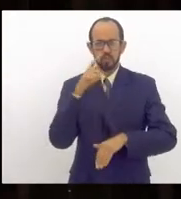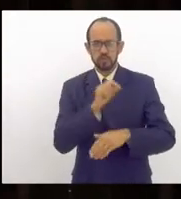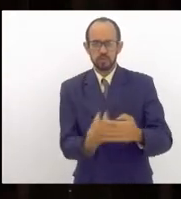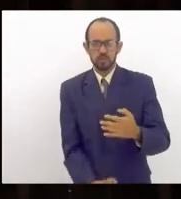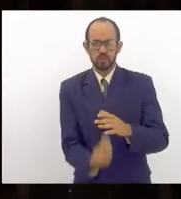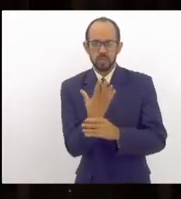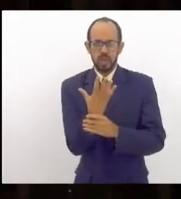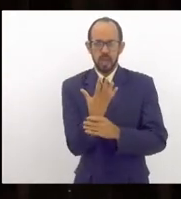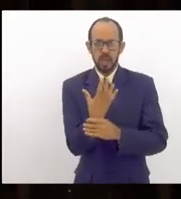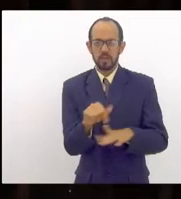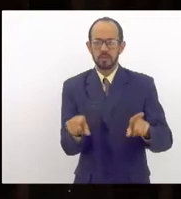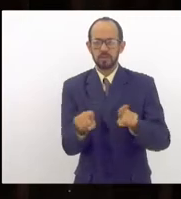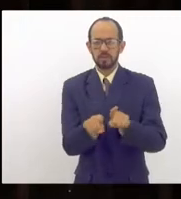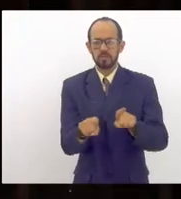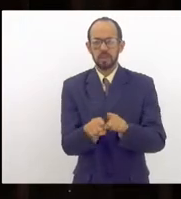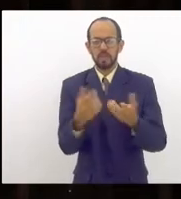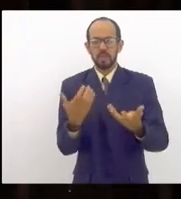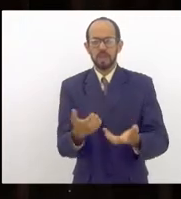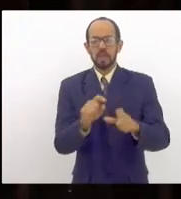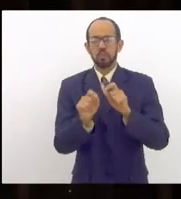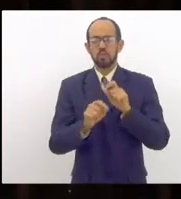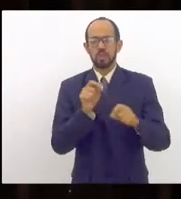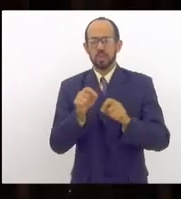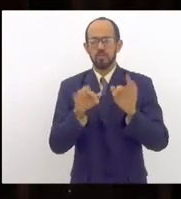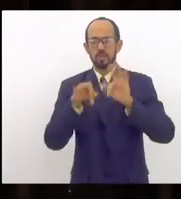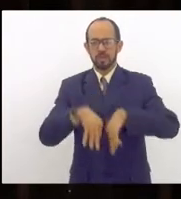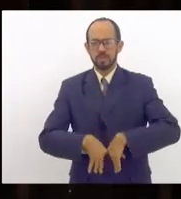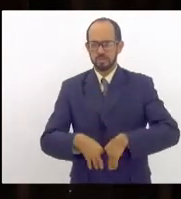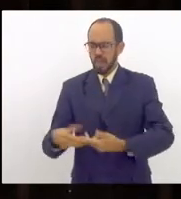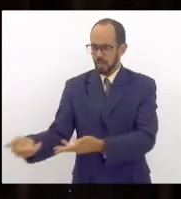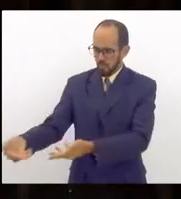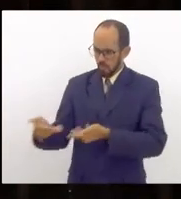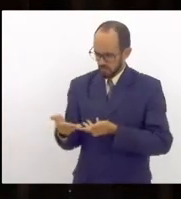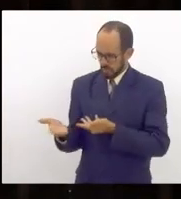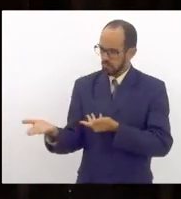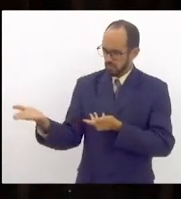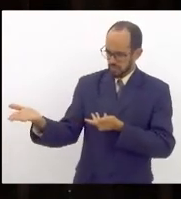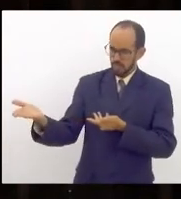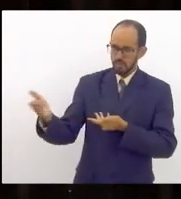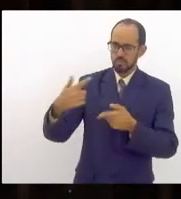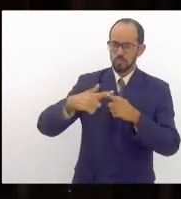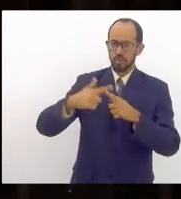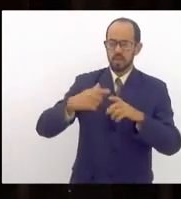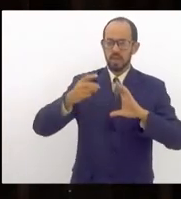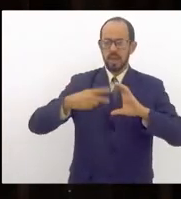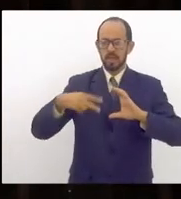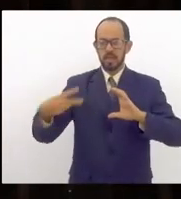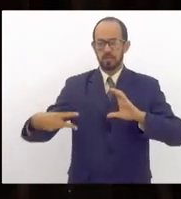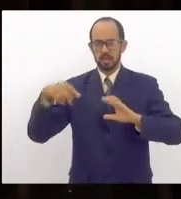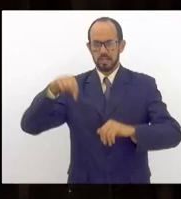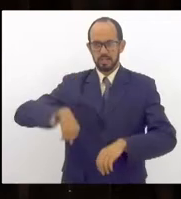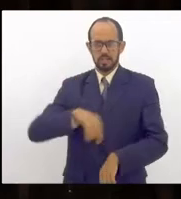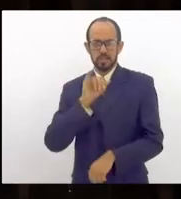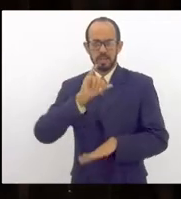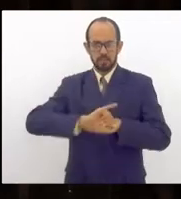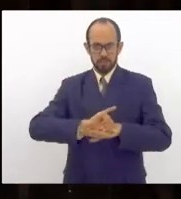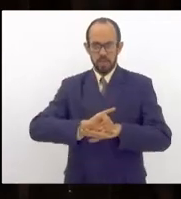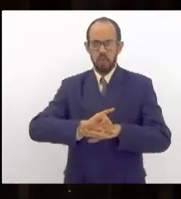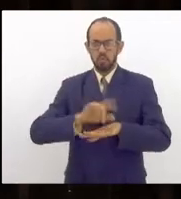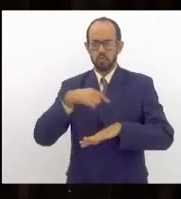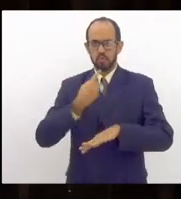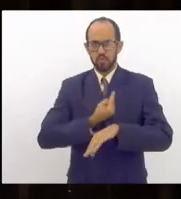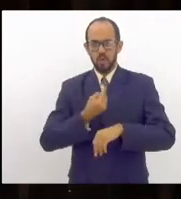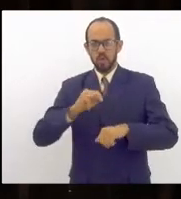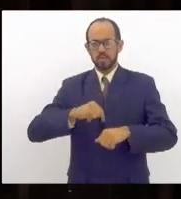produzir e quero inclusive terminar fazendo um convite né porque lá na Câmara Municipal aqui da capital nós também estamos